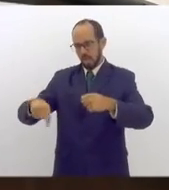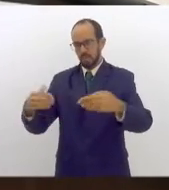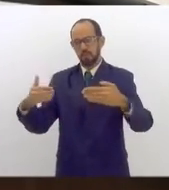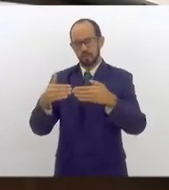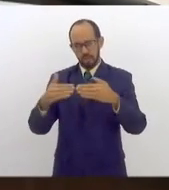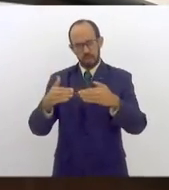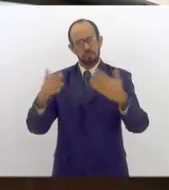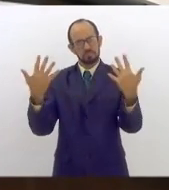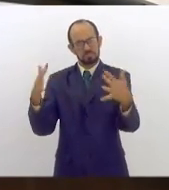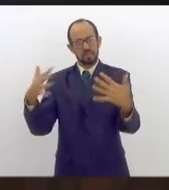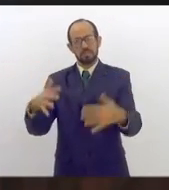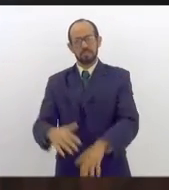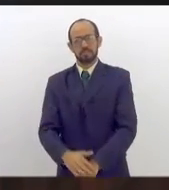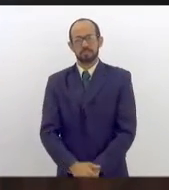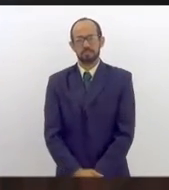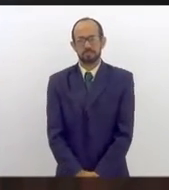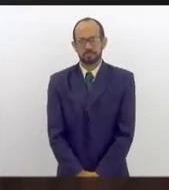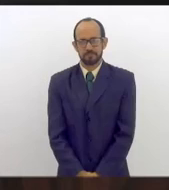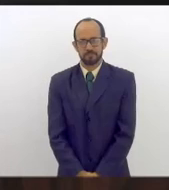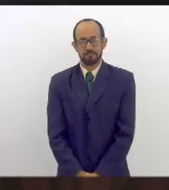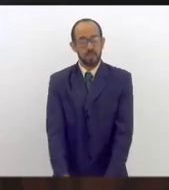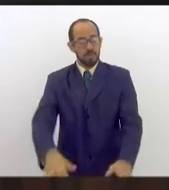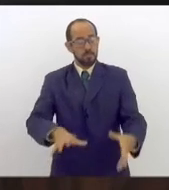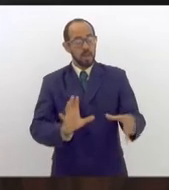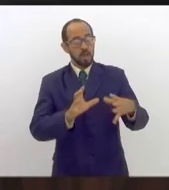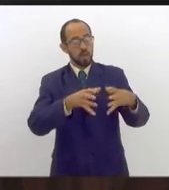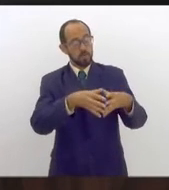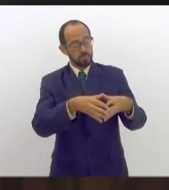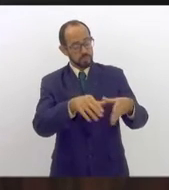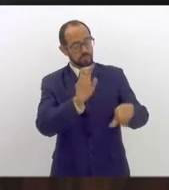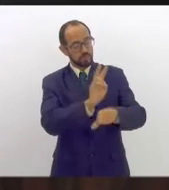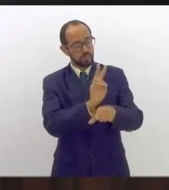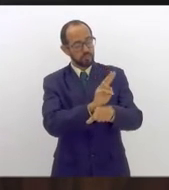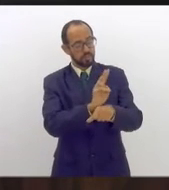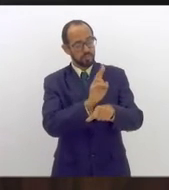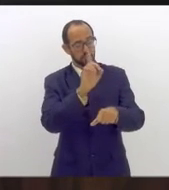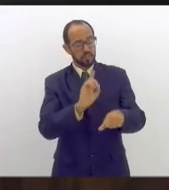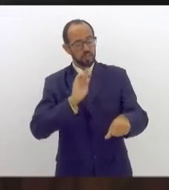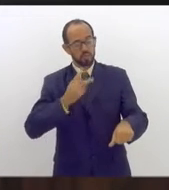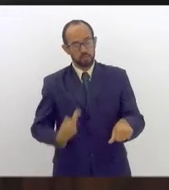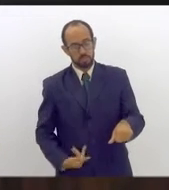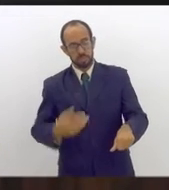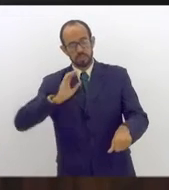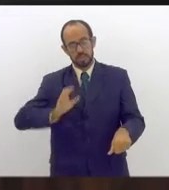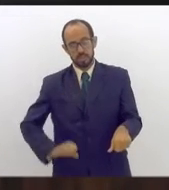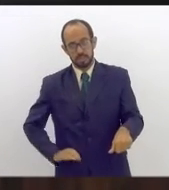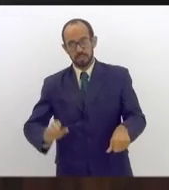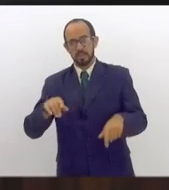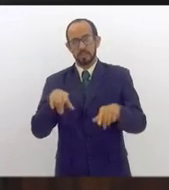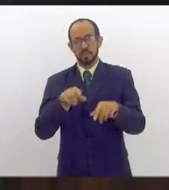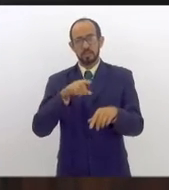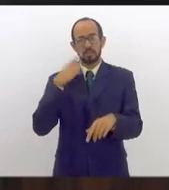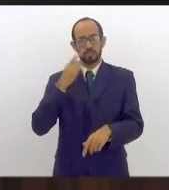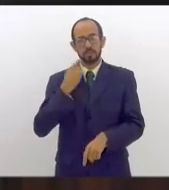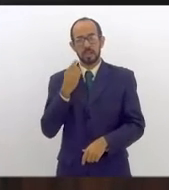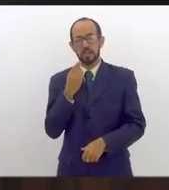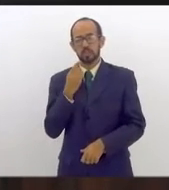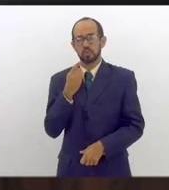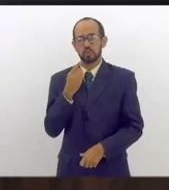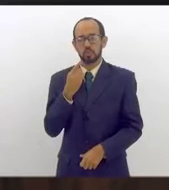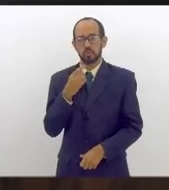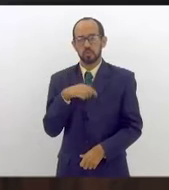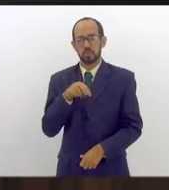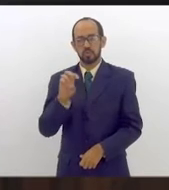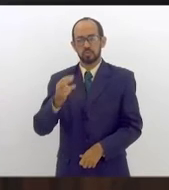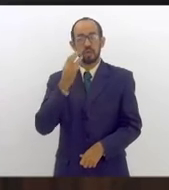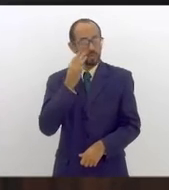com louvor. Pela Comissão de Defesa de Direitos Humanos e Cidadania, o deputado